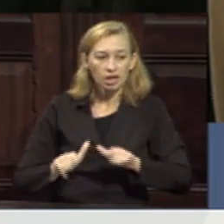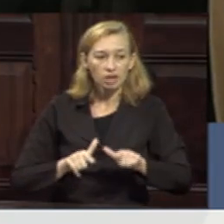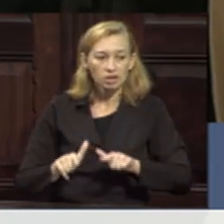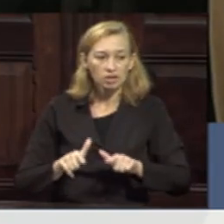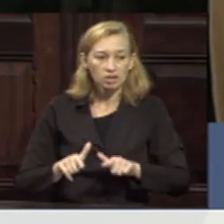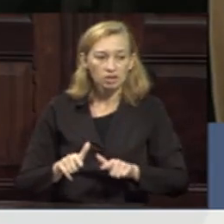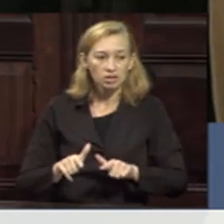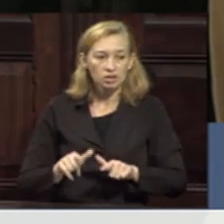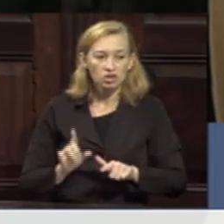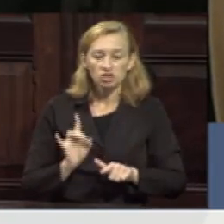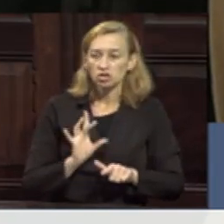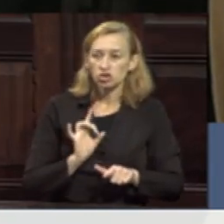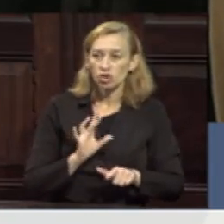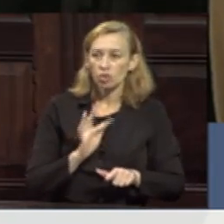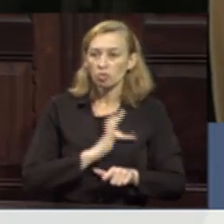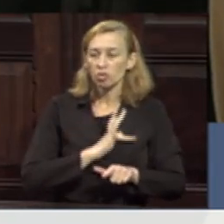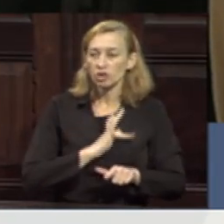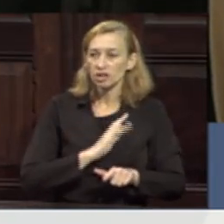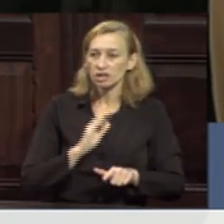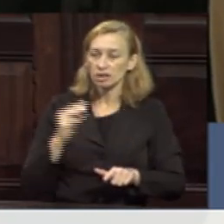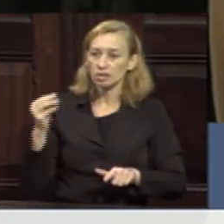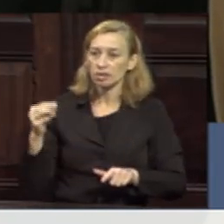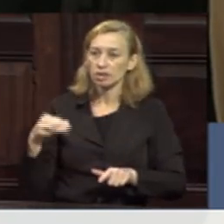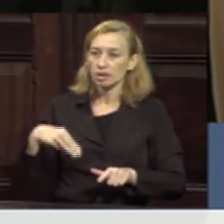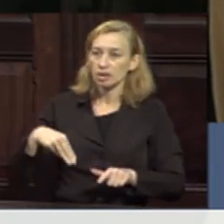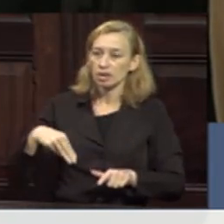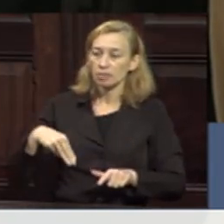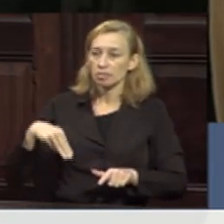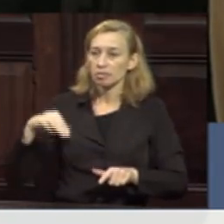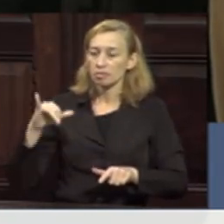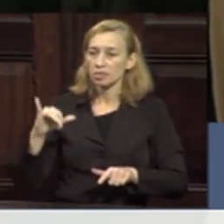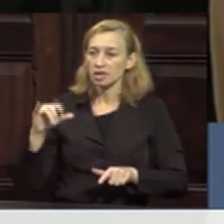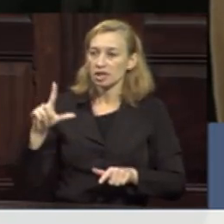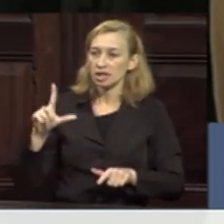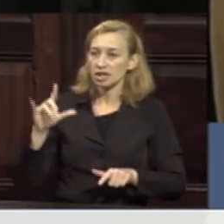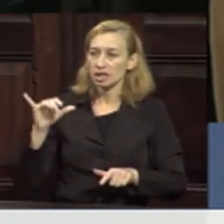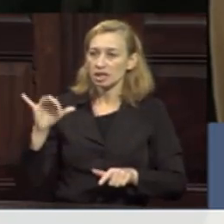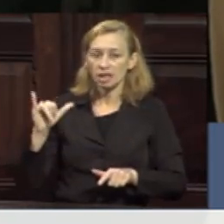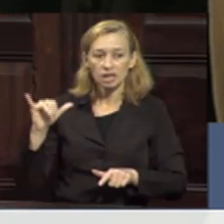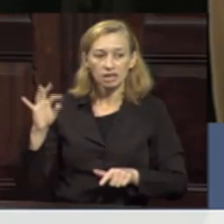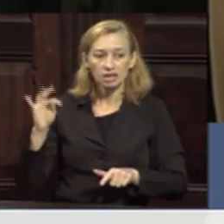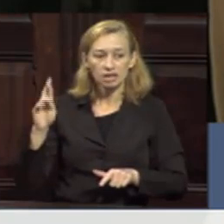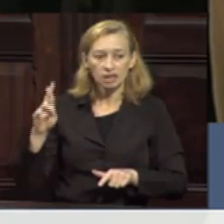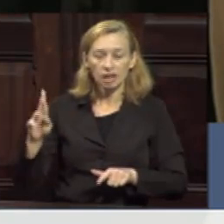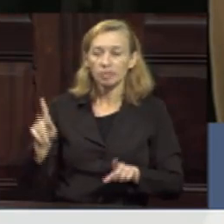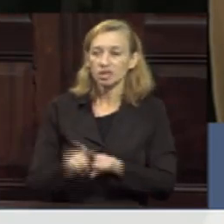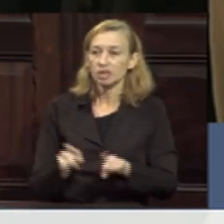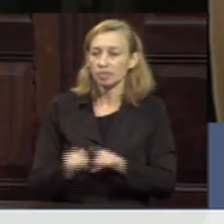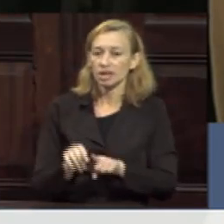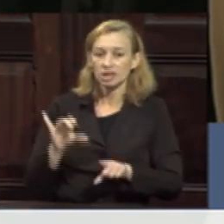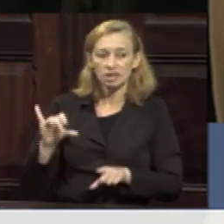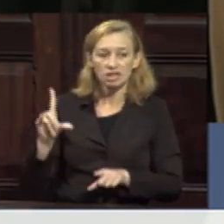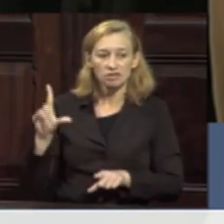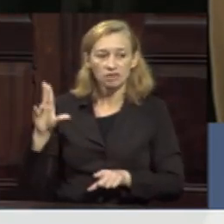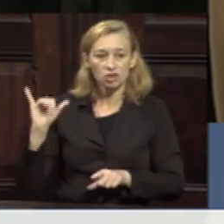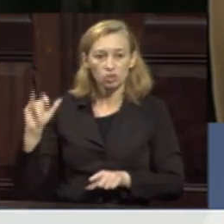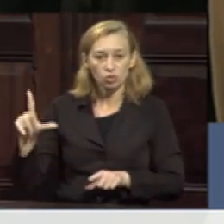não apenas a Polícia Militar e a Polícia Civil. Então nós temos que exigir, sim, que essa questão